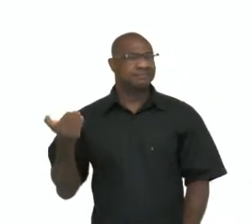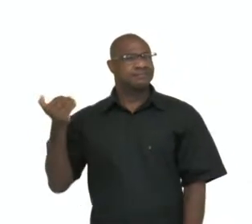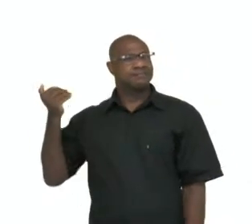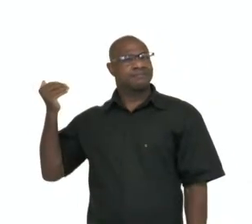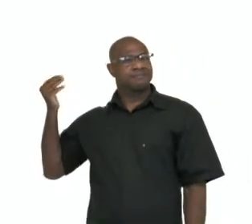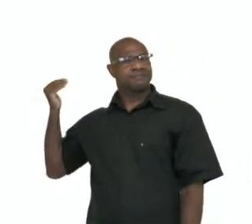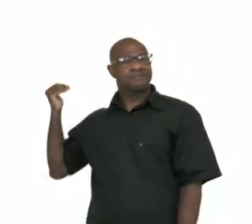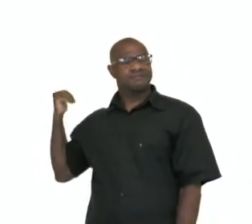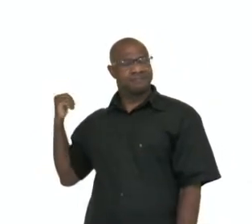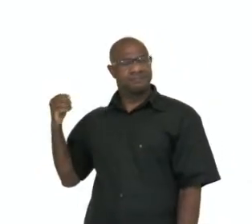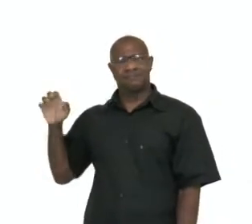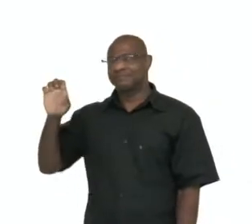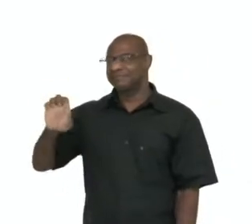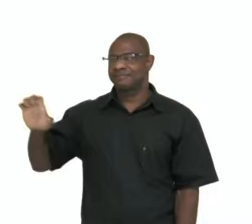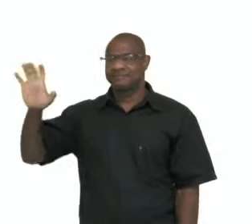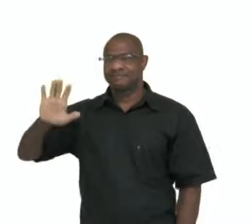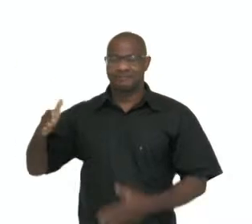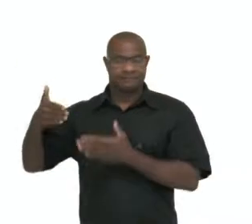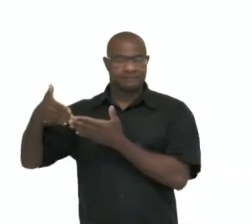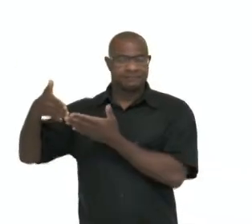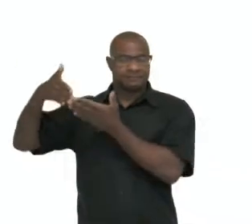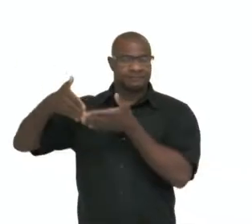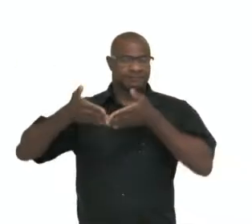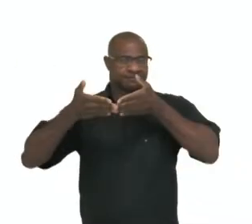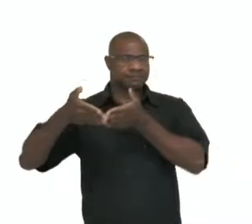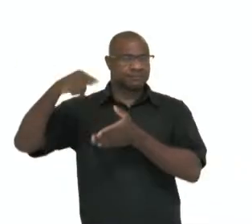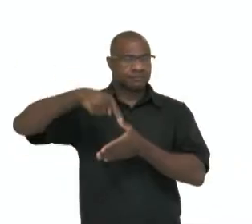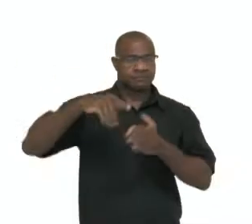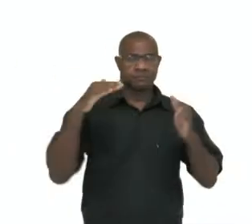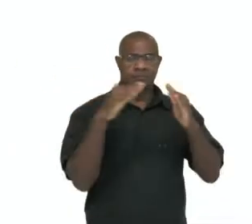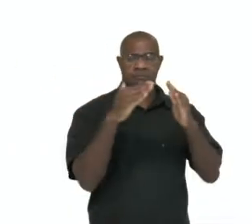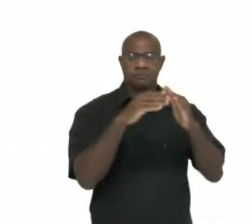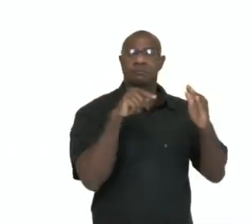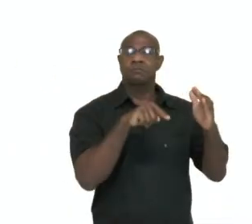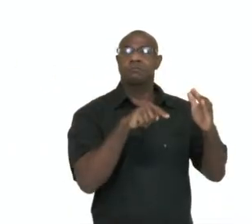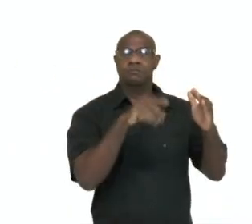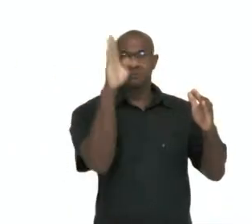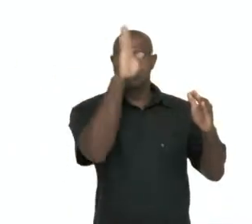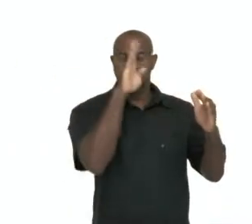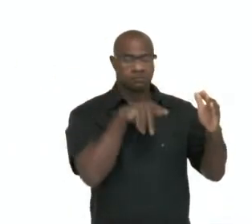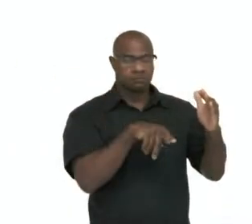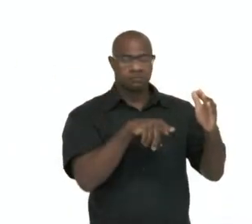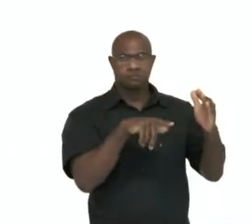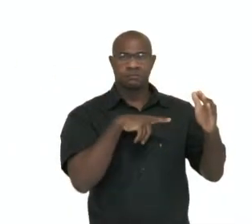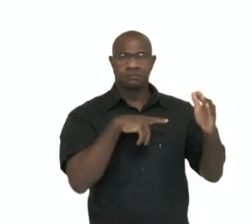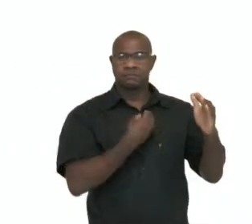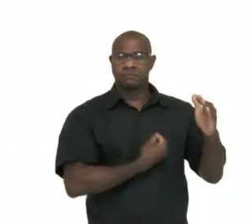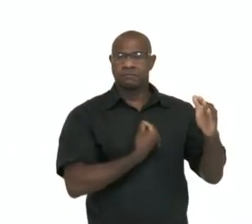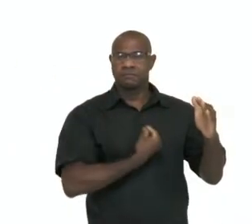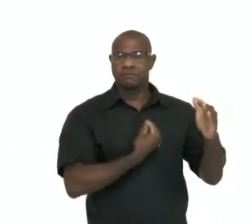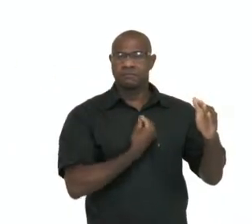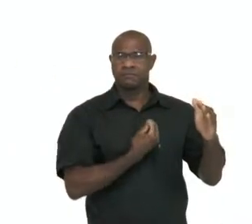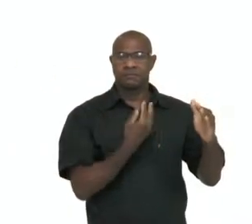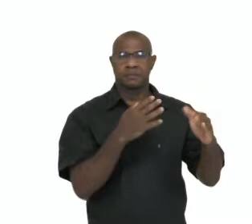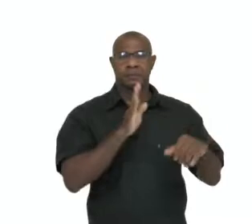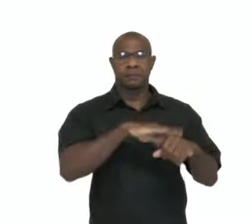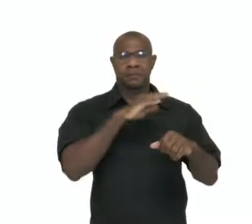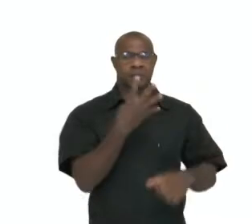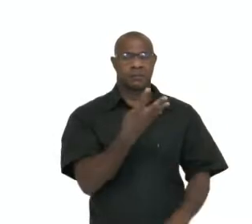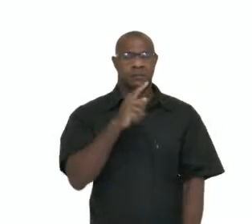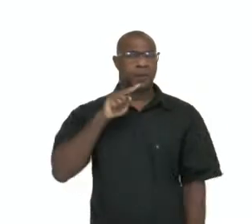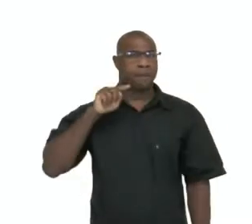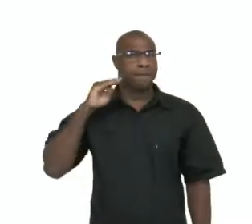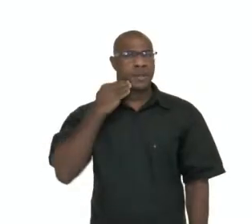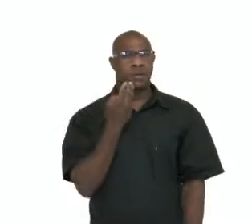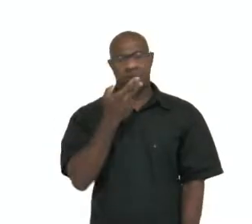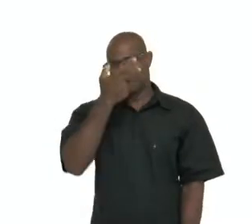desembarcarem em nossa costa, aqui moravam e viviam mais de 4 milhões de pessoas? Já pensou